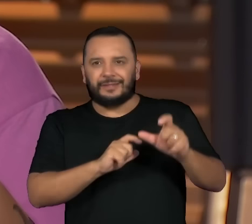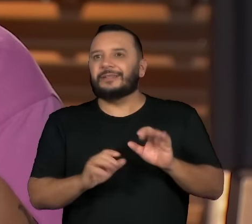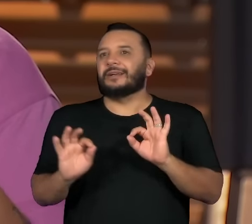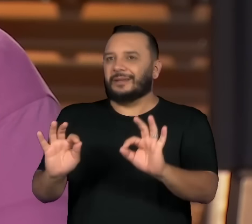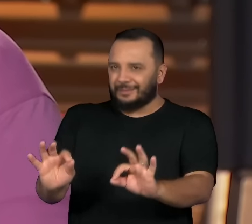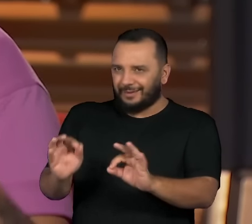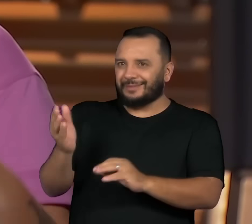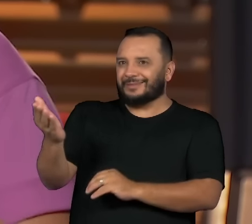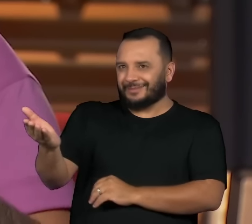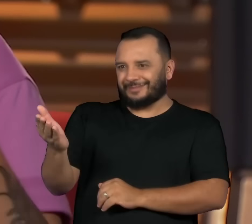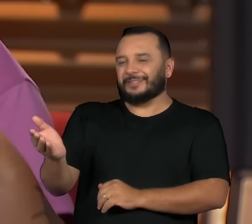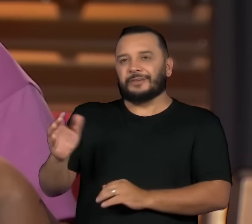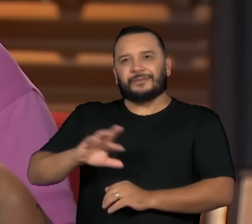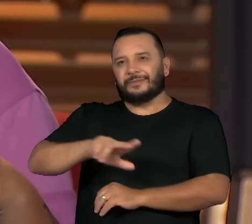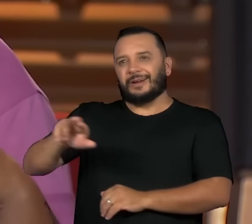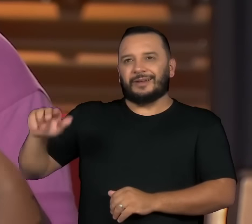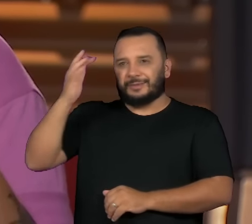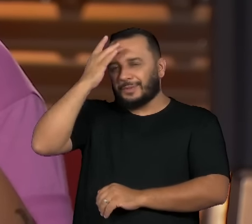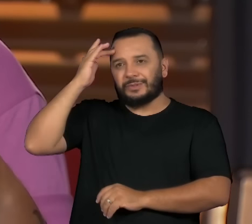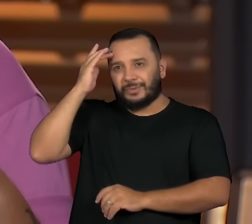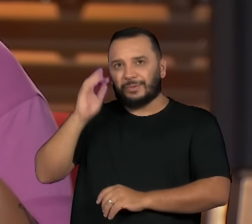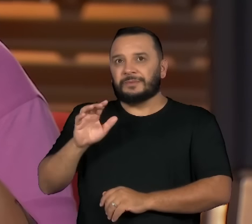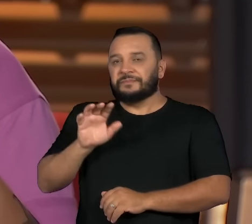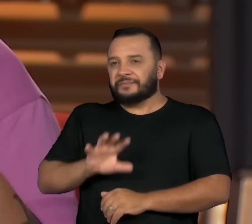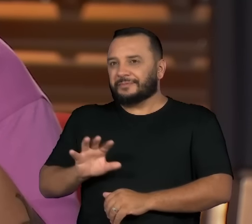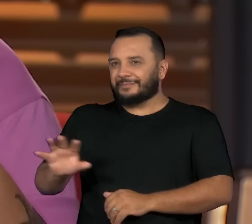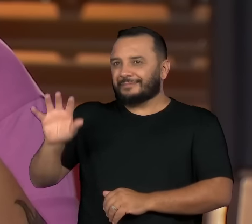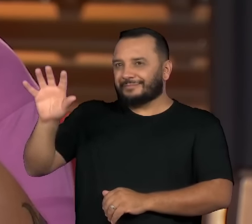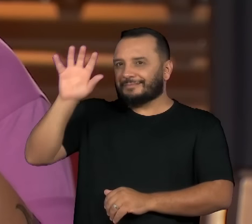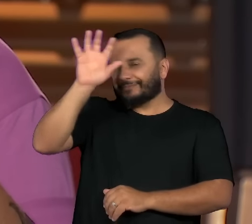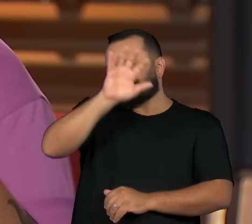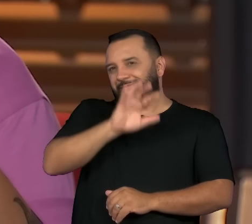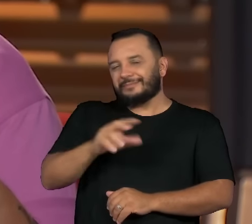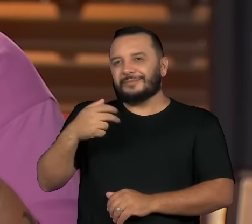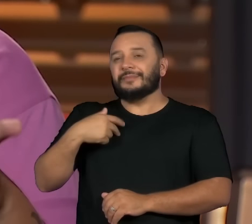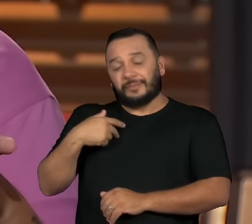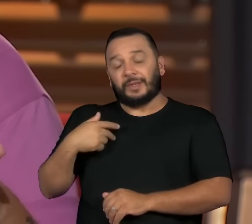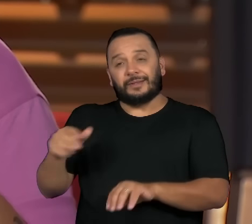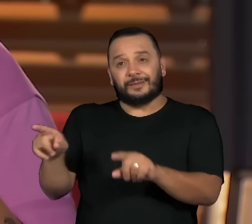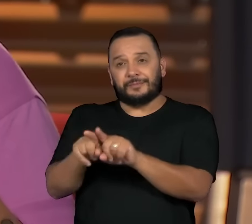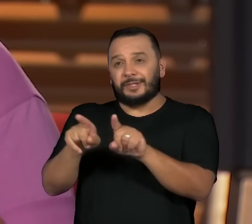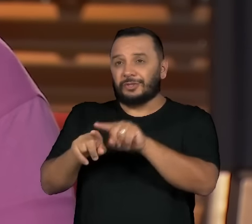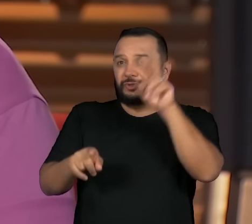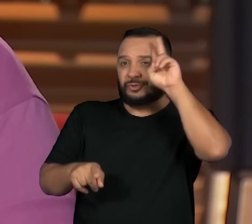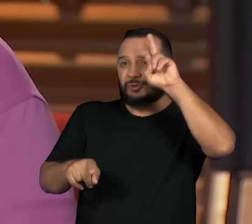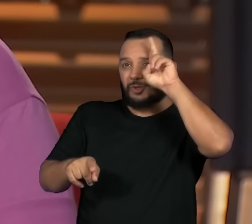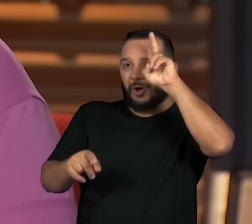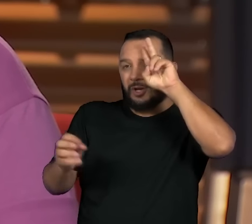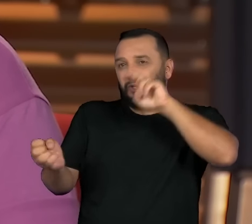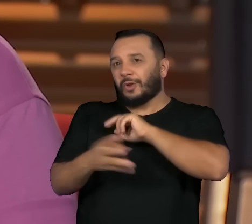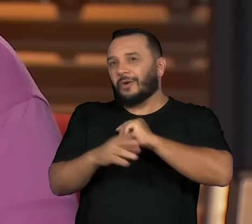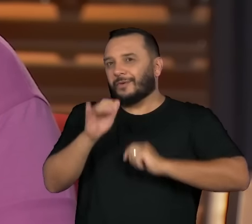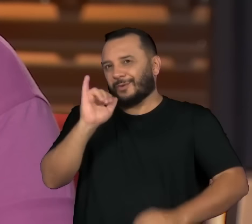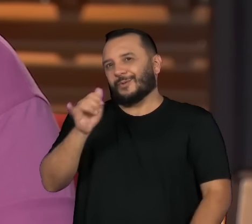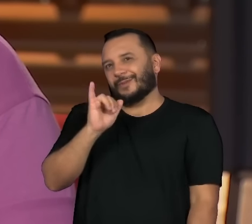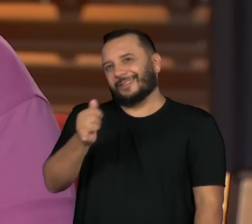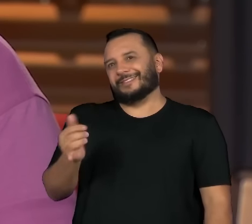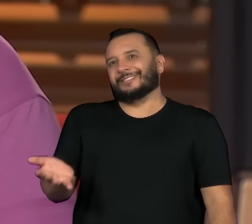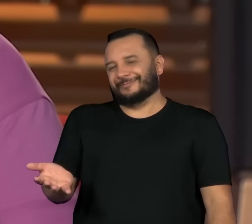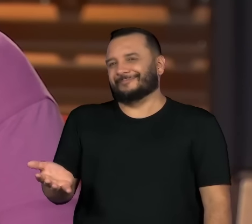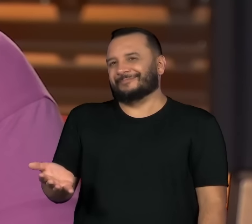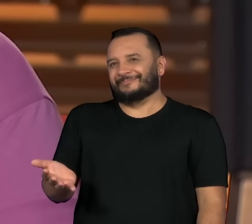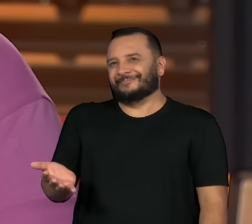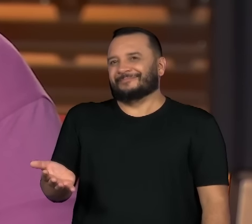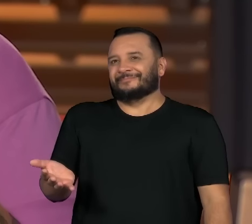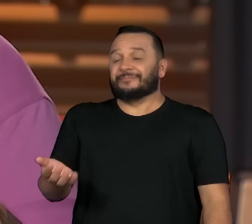Então, vários artistas de outras regiões, de outros lugares, várias outras histórias puderam começar a ser contadas. Que bom, né? Acho